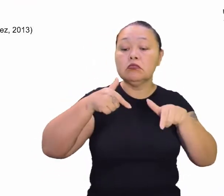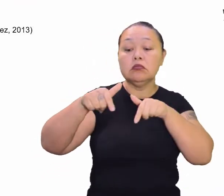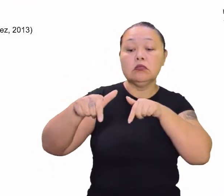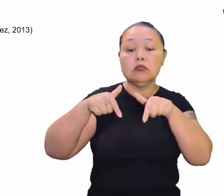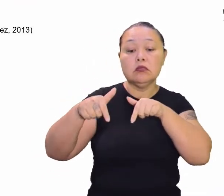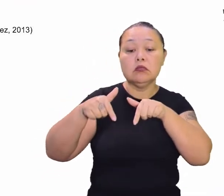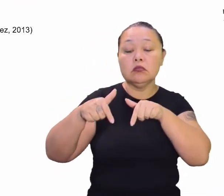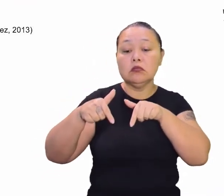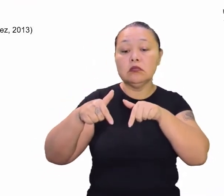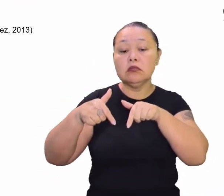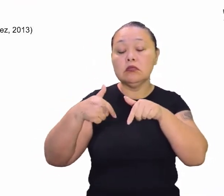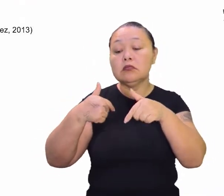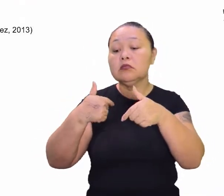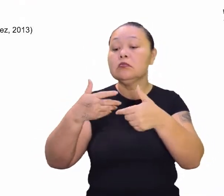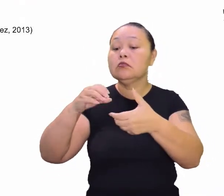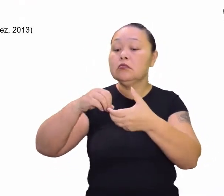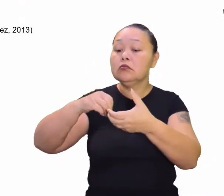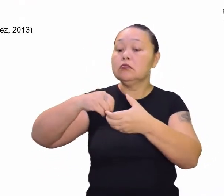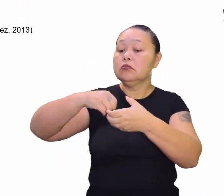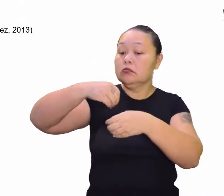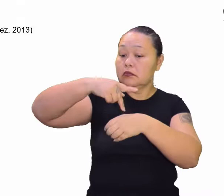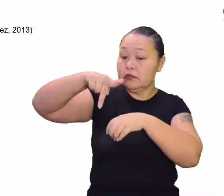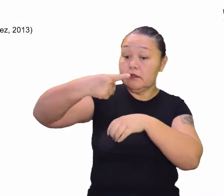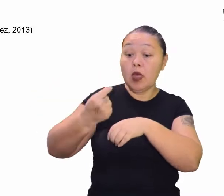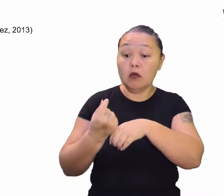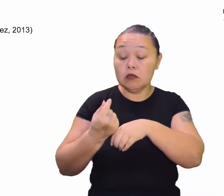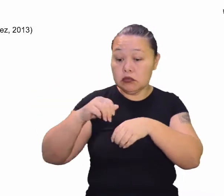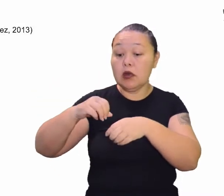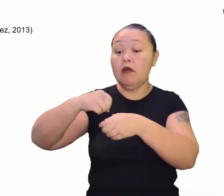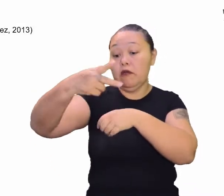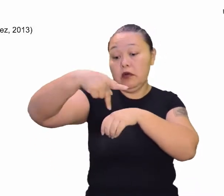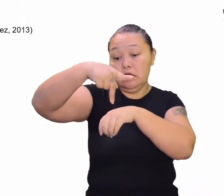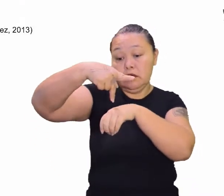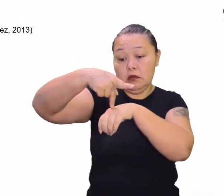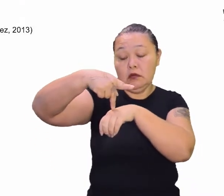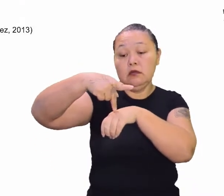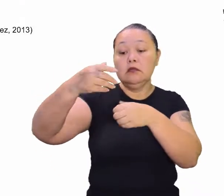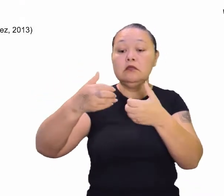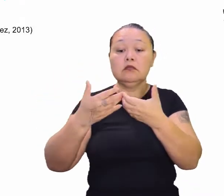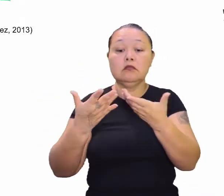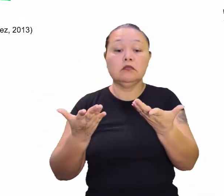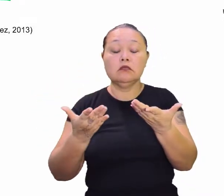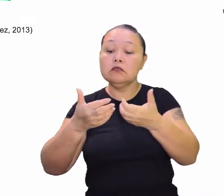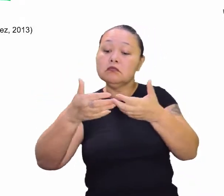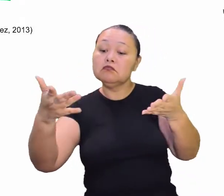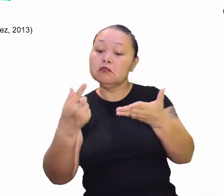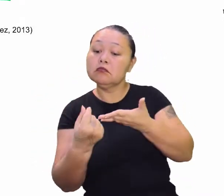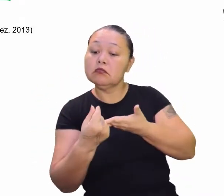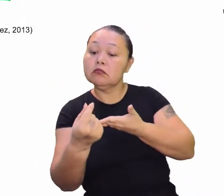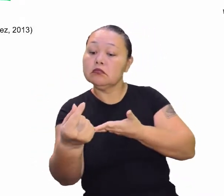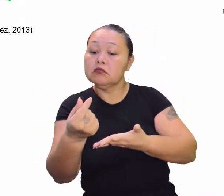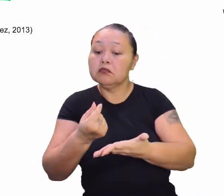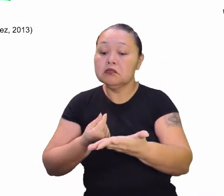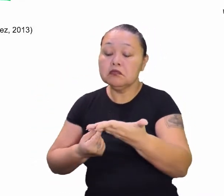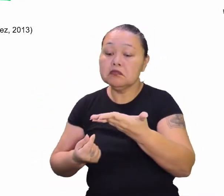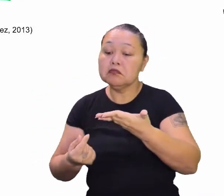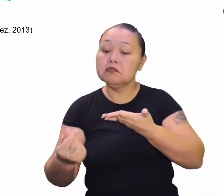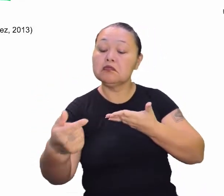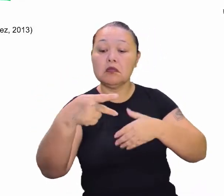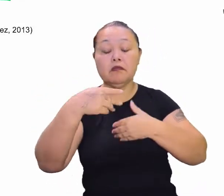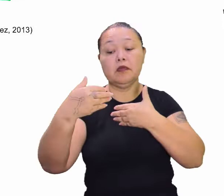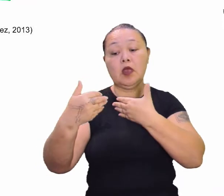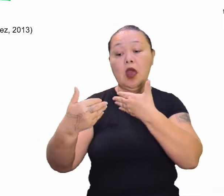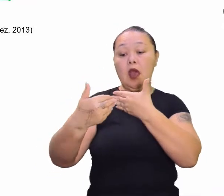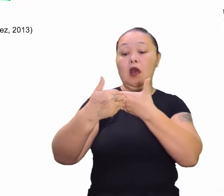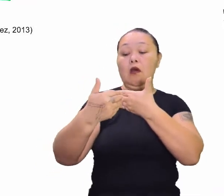trabalhar com a internacionalização da economia, que é a abertura do comércio, deixaram de proteger